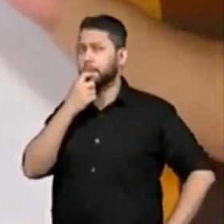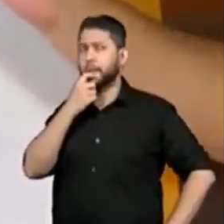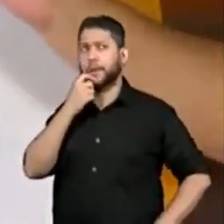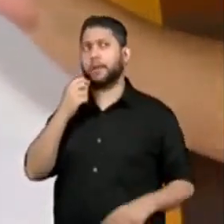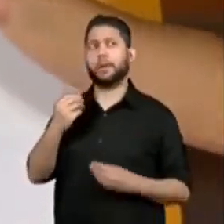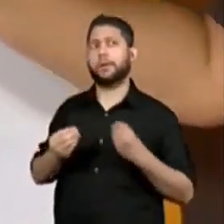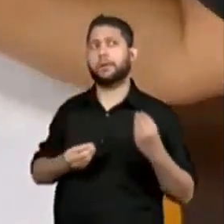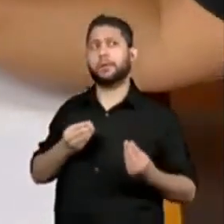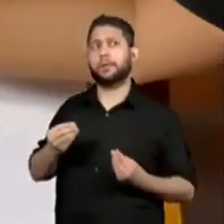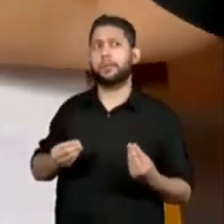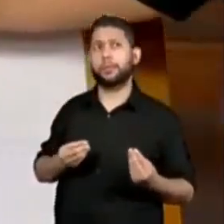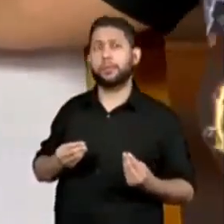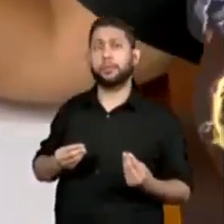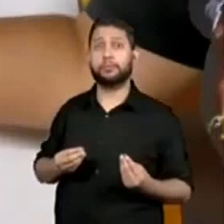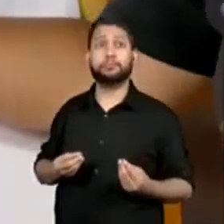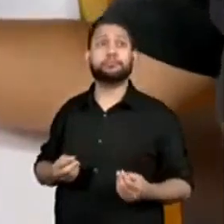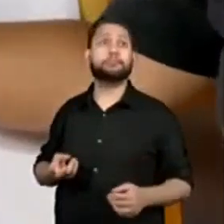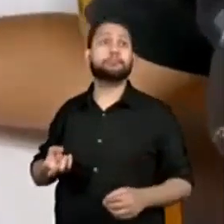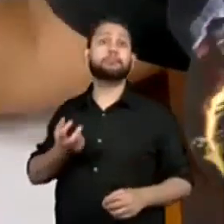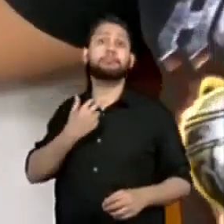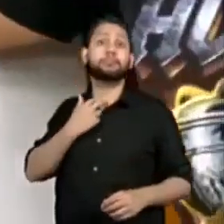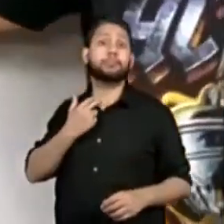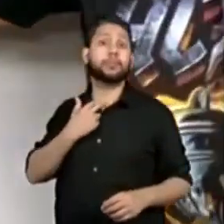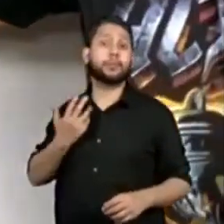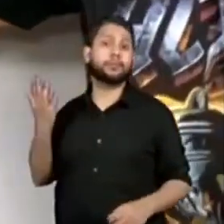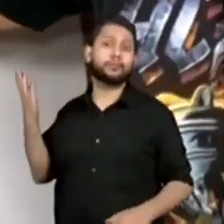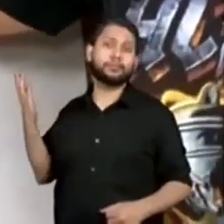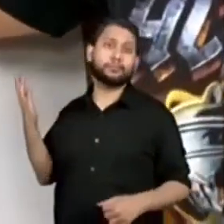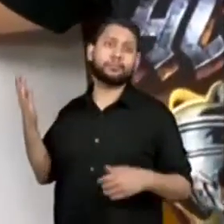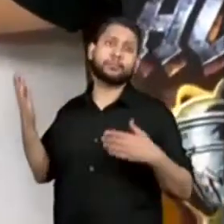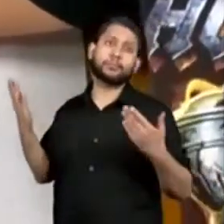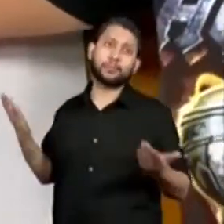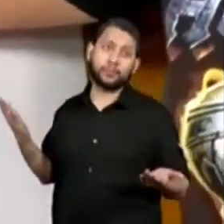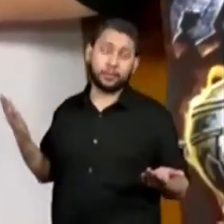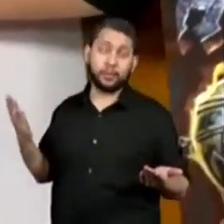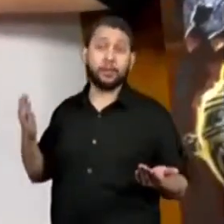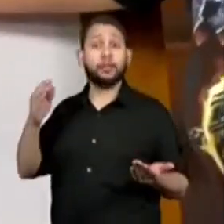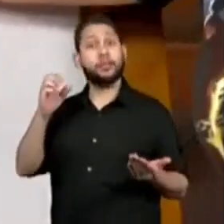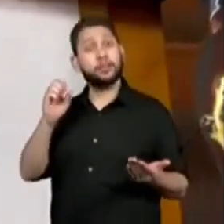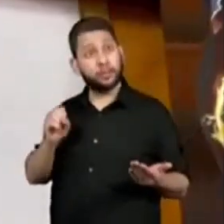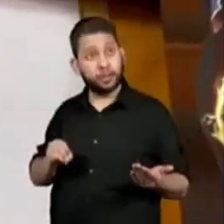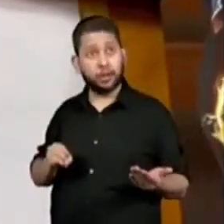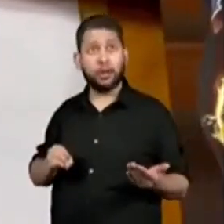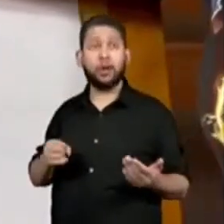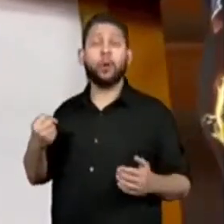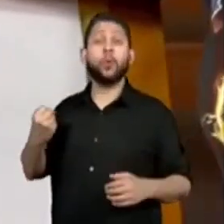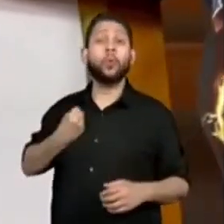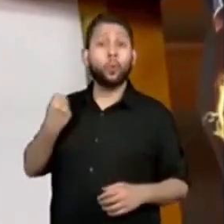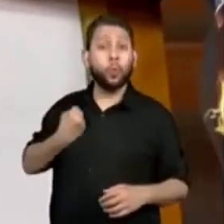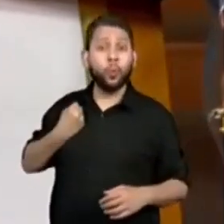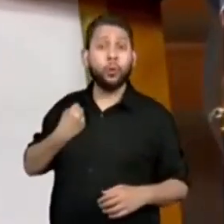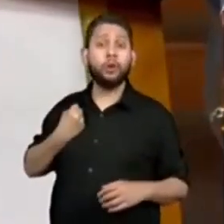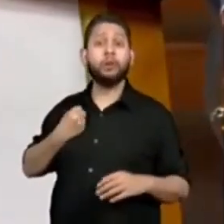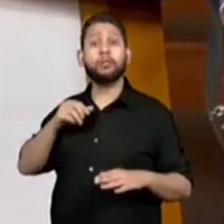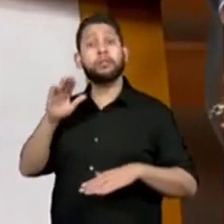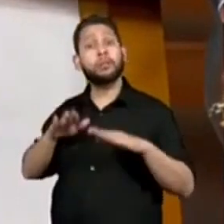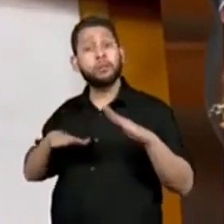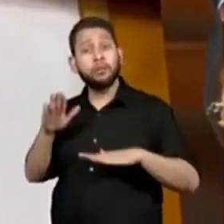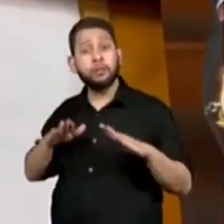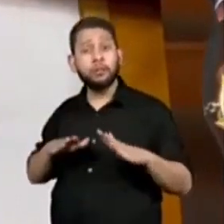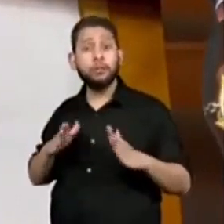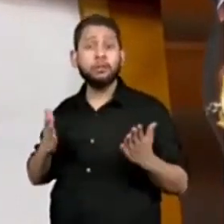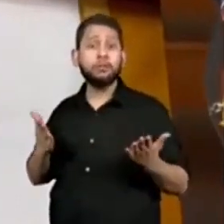oráculo e não não tem ou seja se eu vou fazer dependendo o numeral que a gente tem aqui